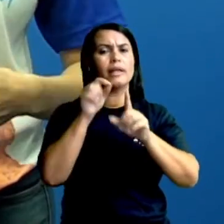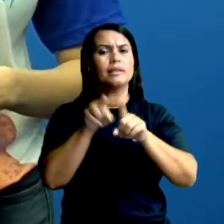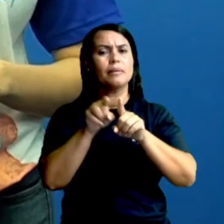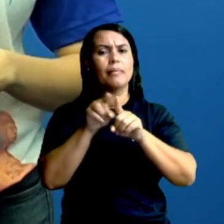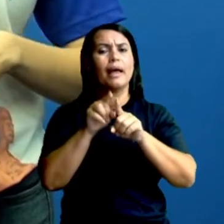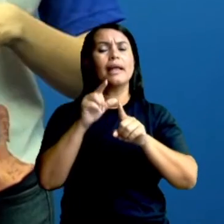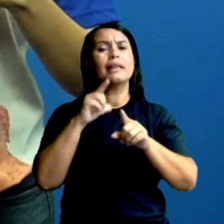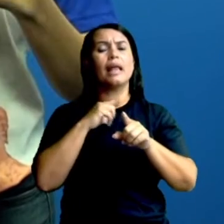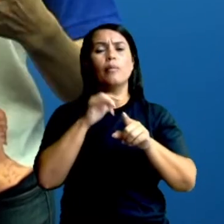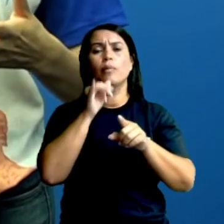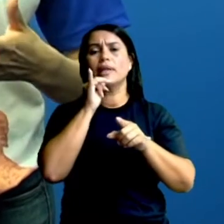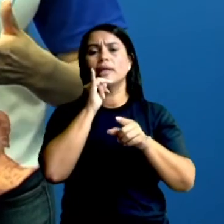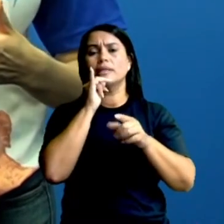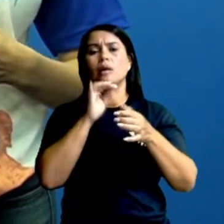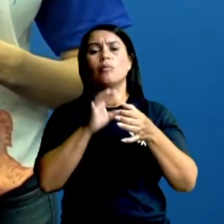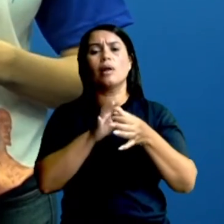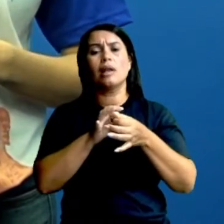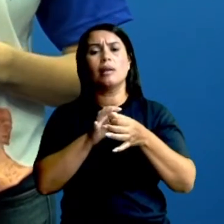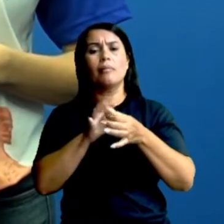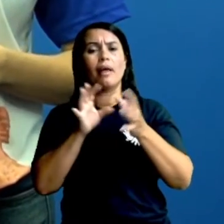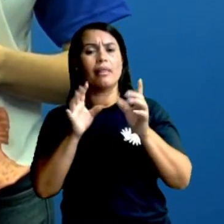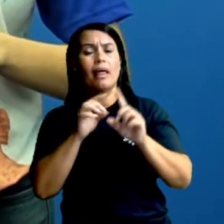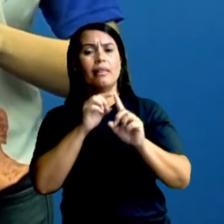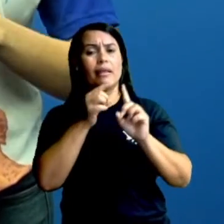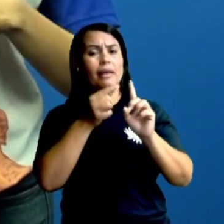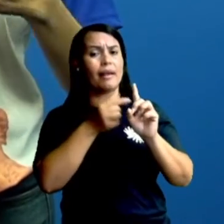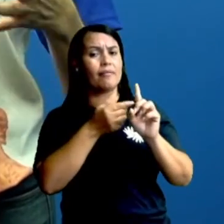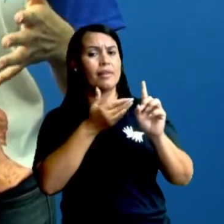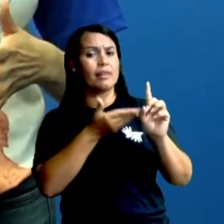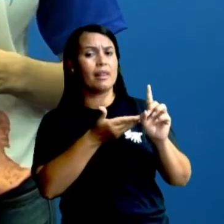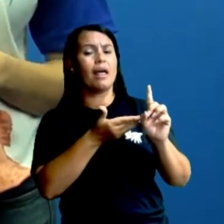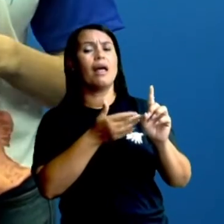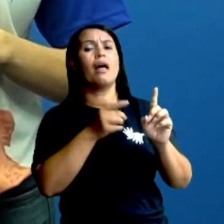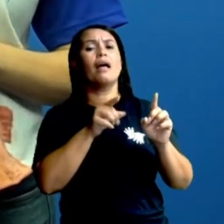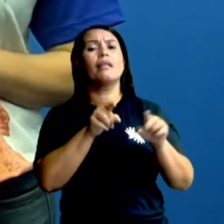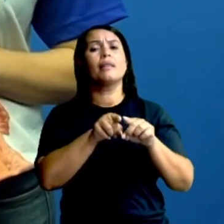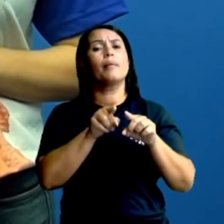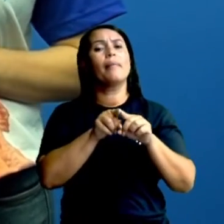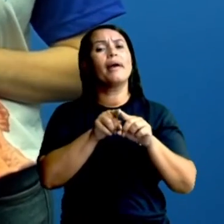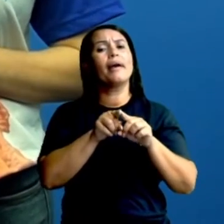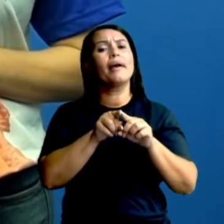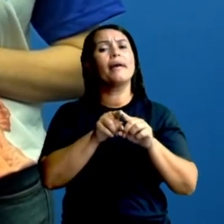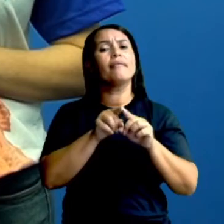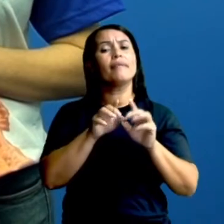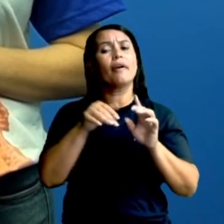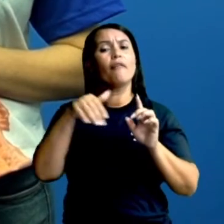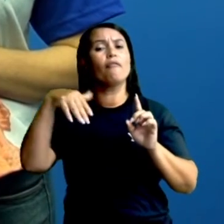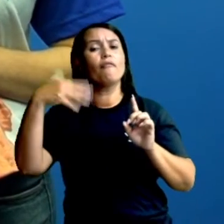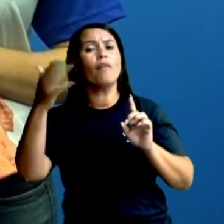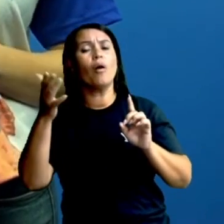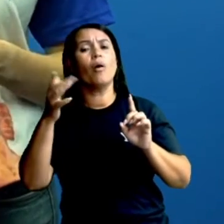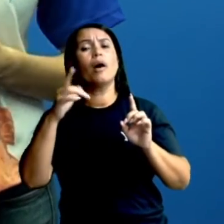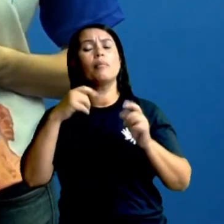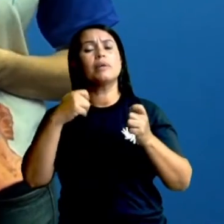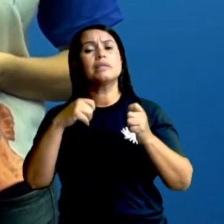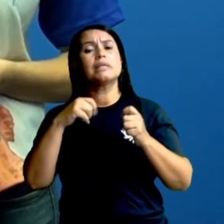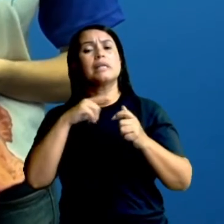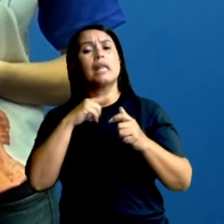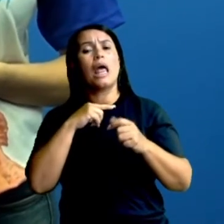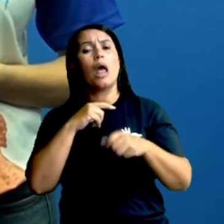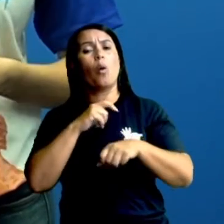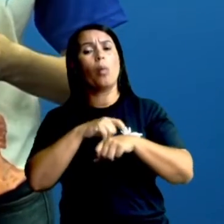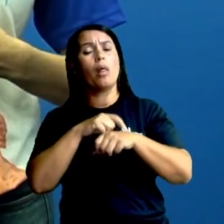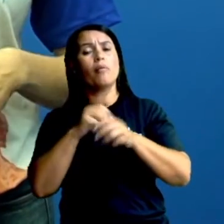mulher tem a questão de engravidar e de ter o bebê, aí ela precisa desse tempo com o bebê, que é a